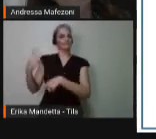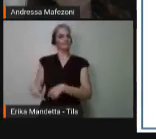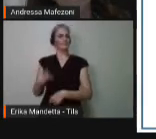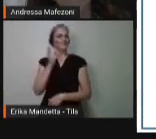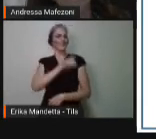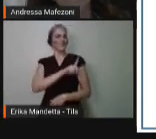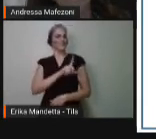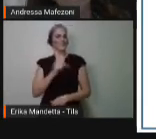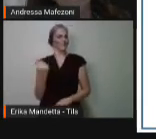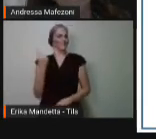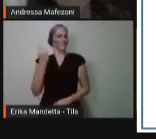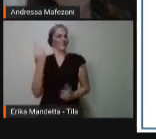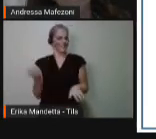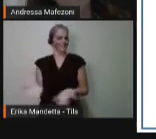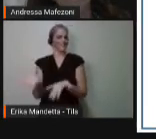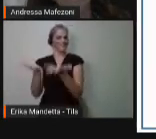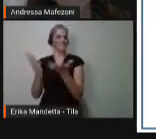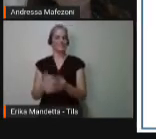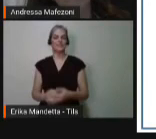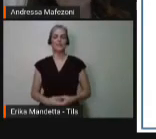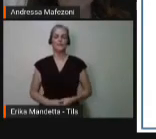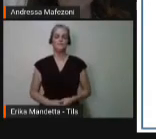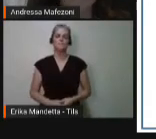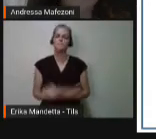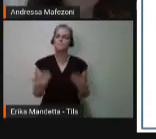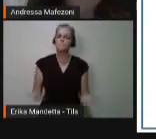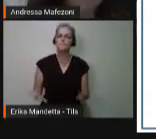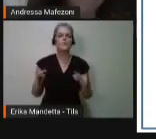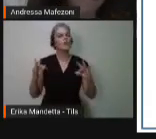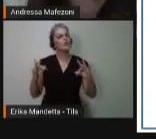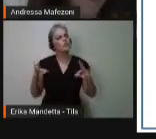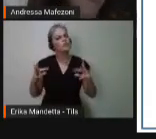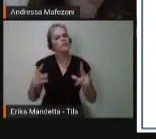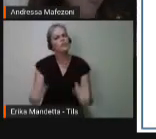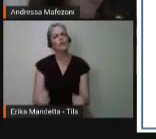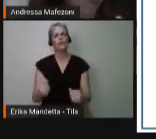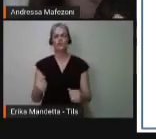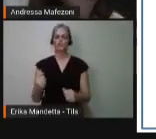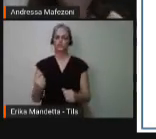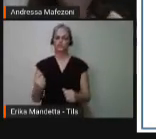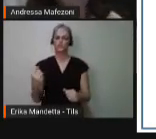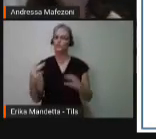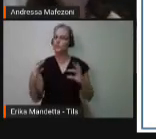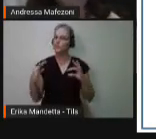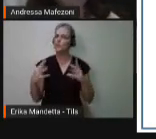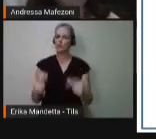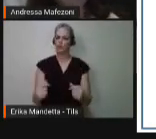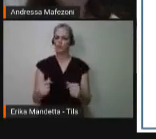vejam, todos, né, a partir do momento que se sentem